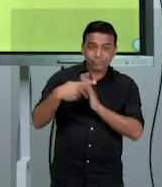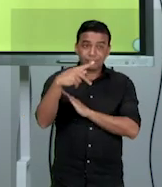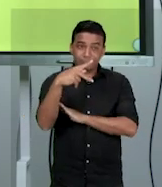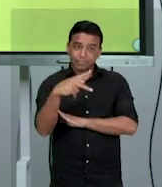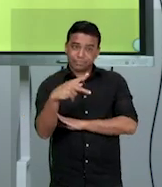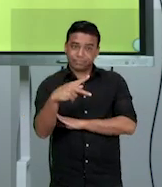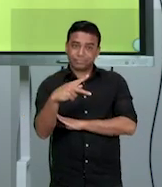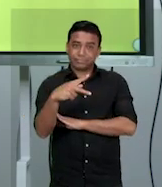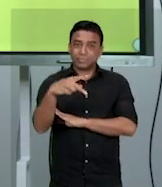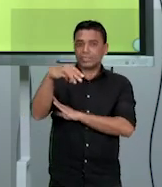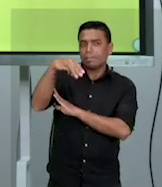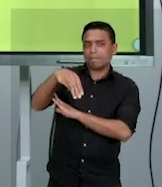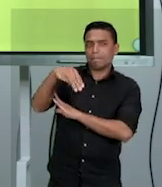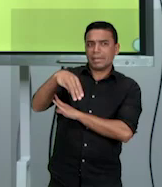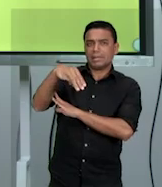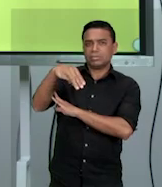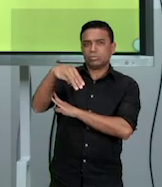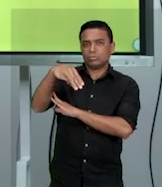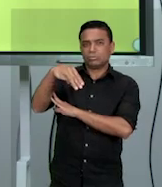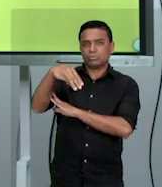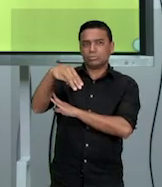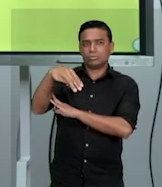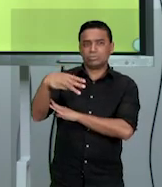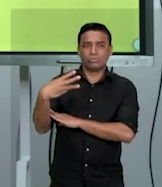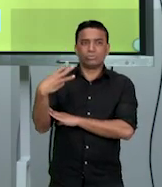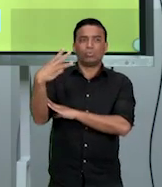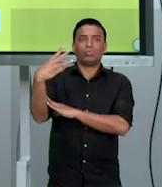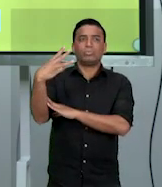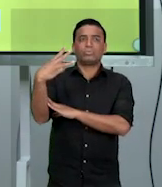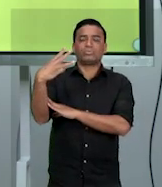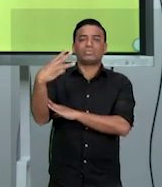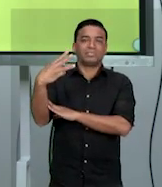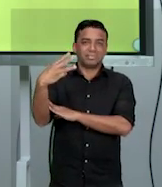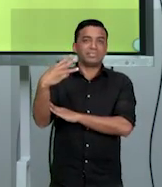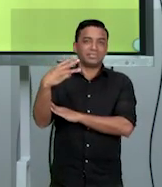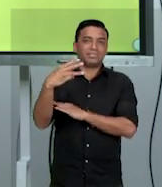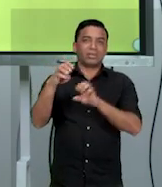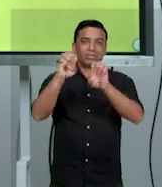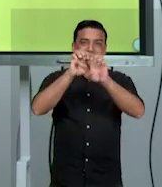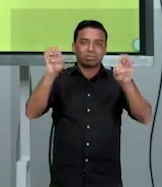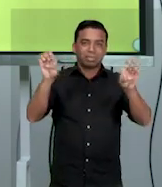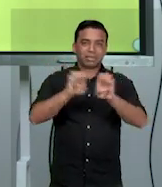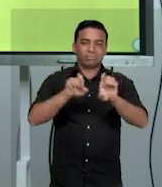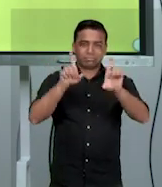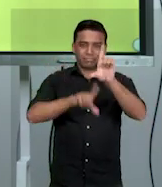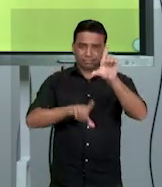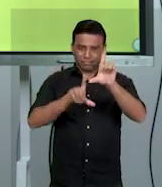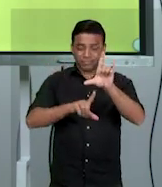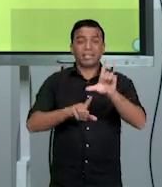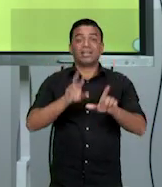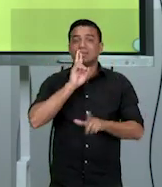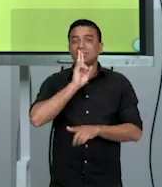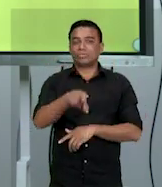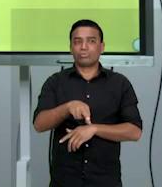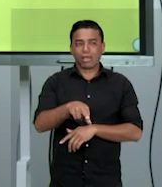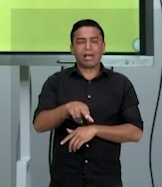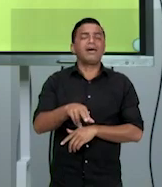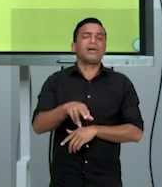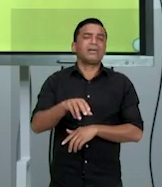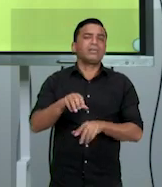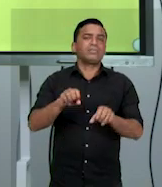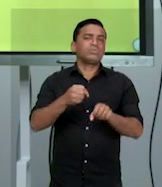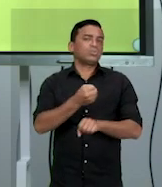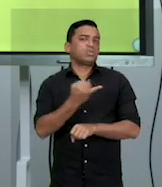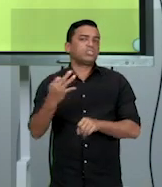encontrar, metros cúbicos. Eu tenho uma expressão algébrica e eu tenho o resultado desse